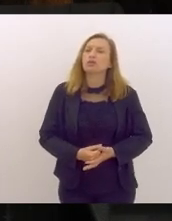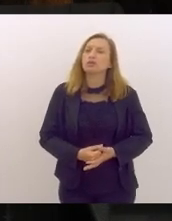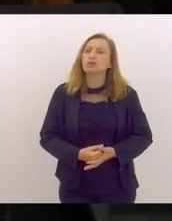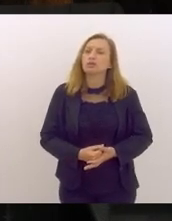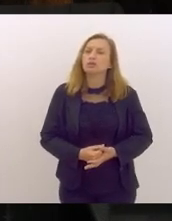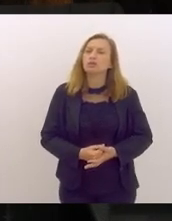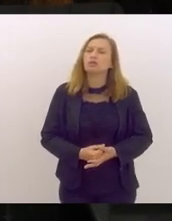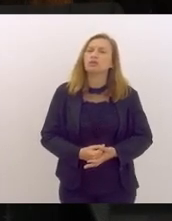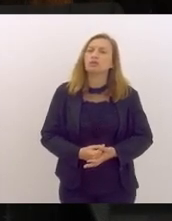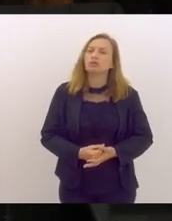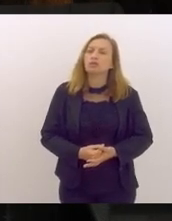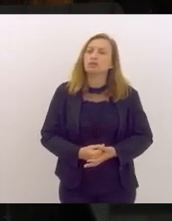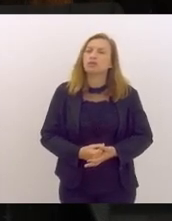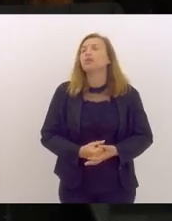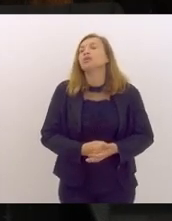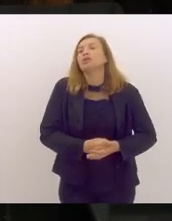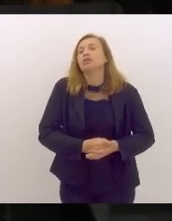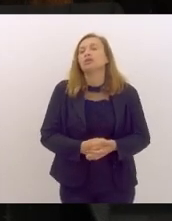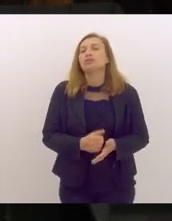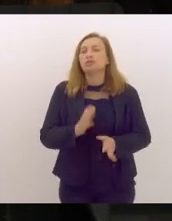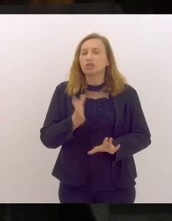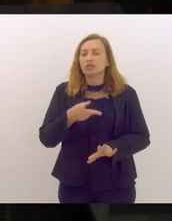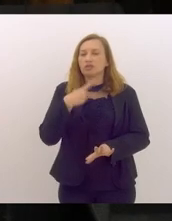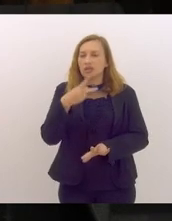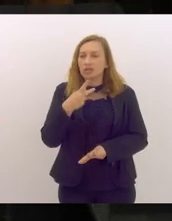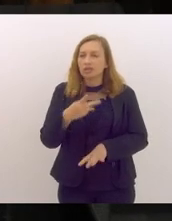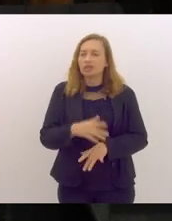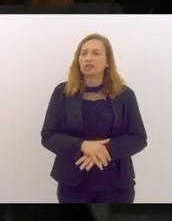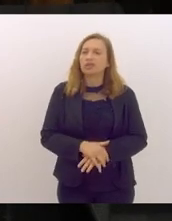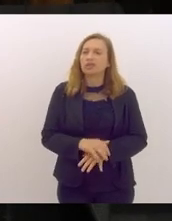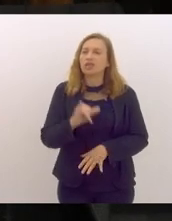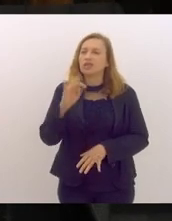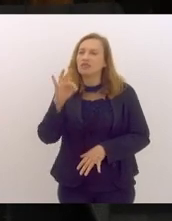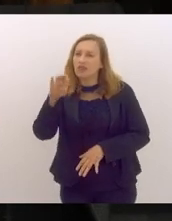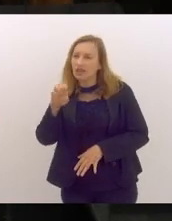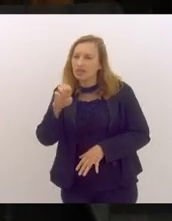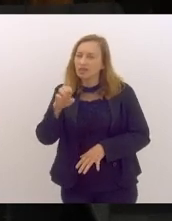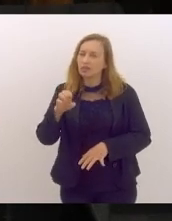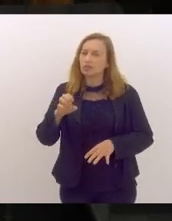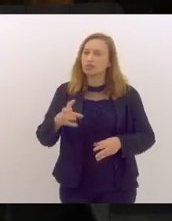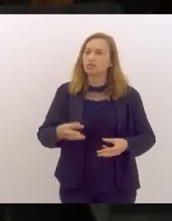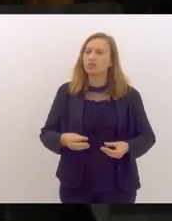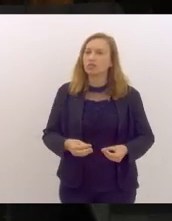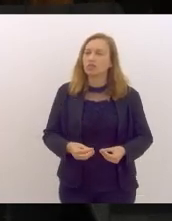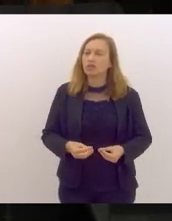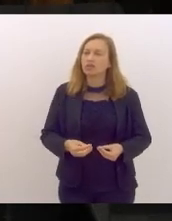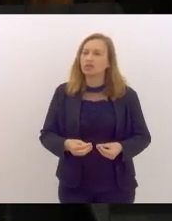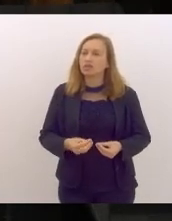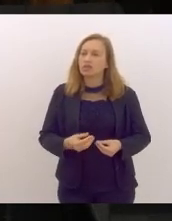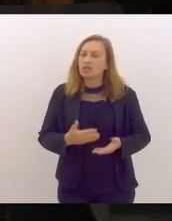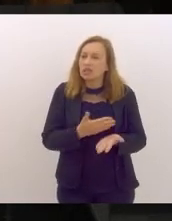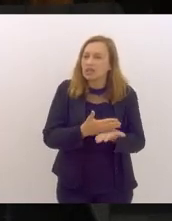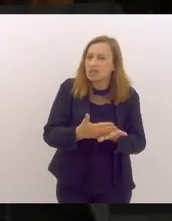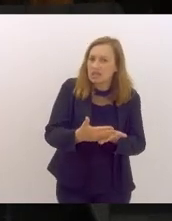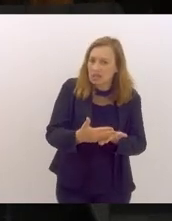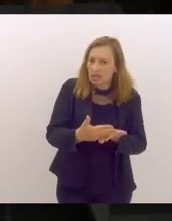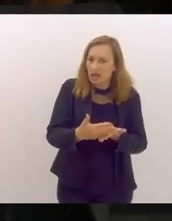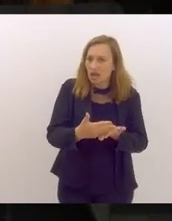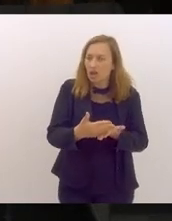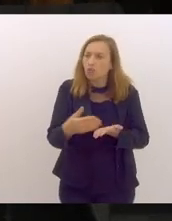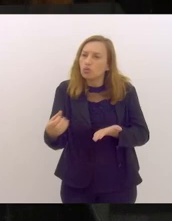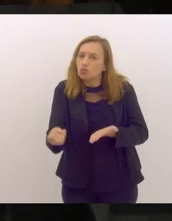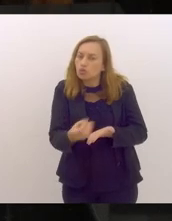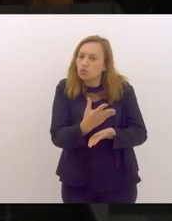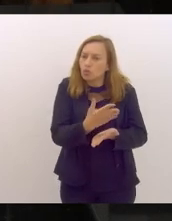inclusive presidindo o Poder Legislativo Local, como já disse, Ivete decidiu se entregar a uma missão espinhosa,